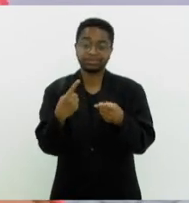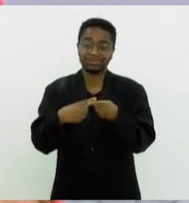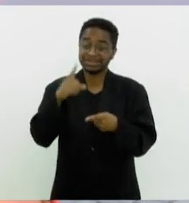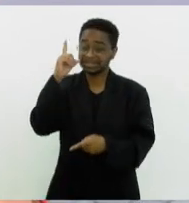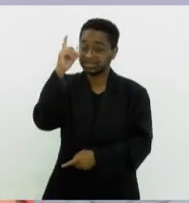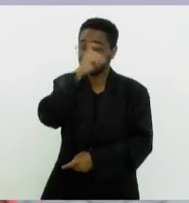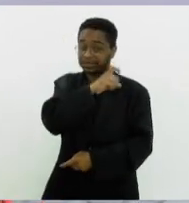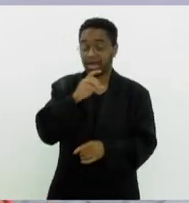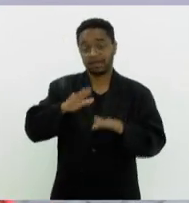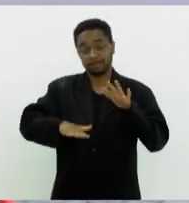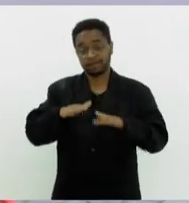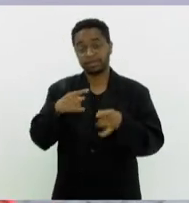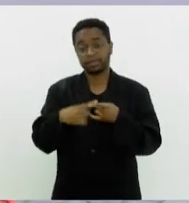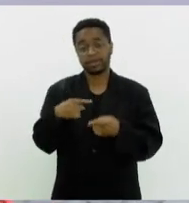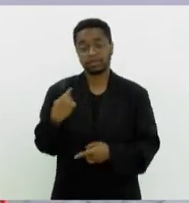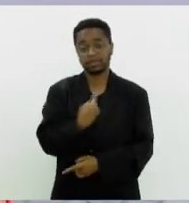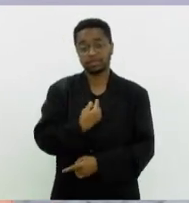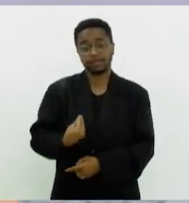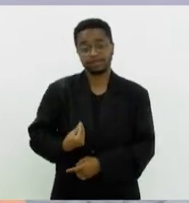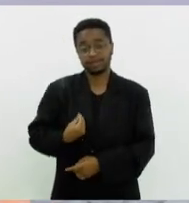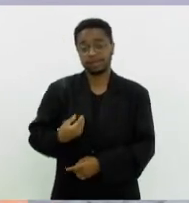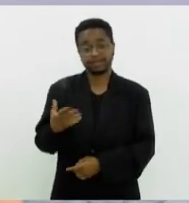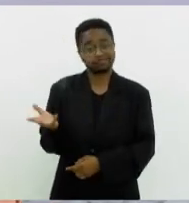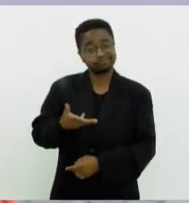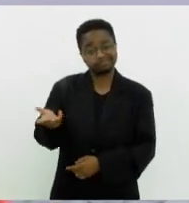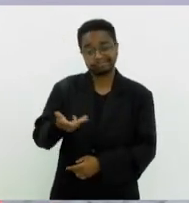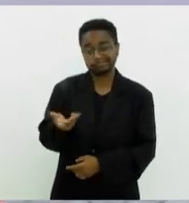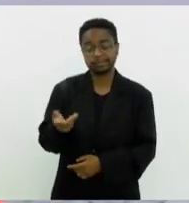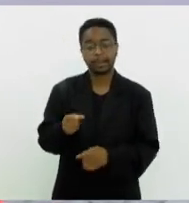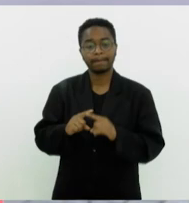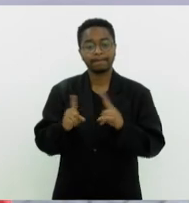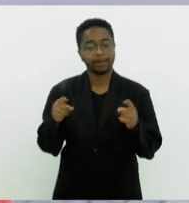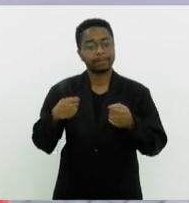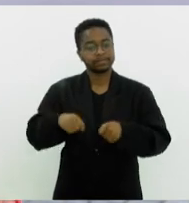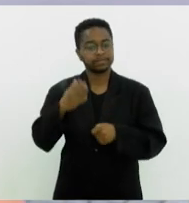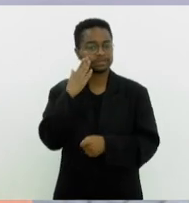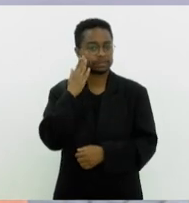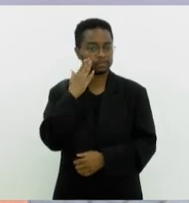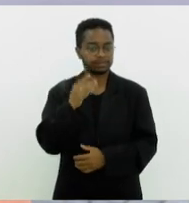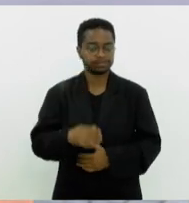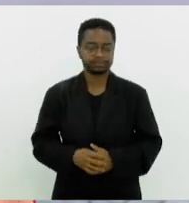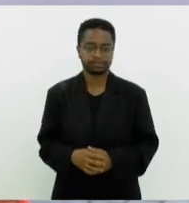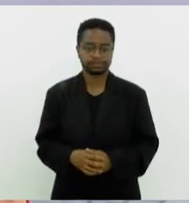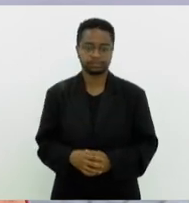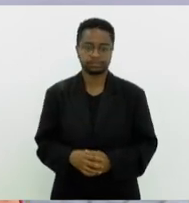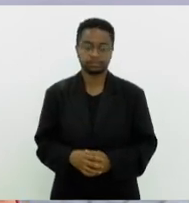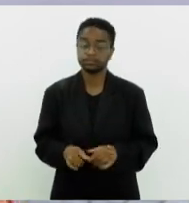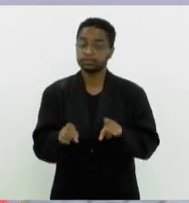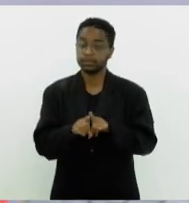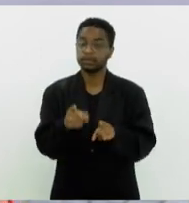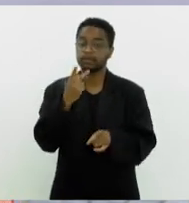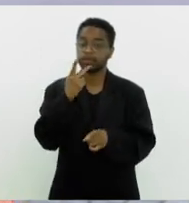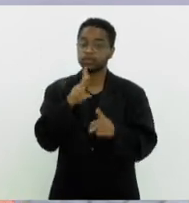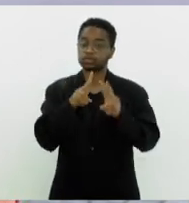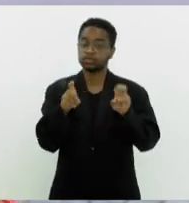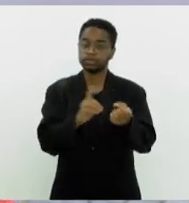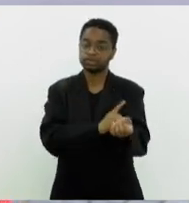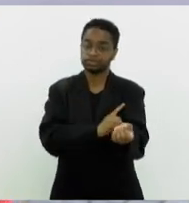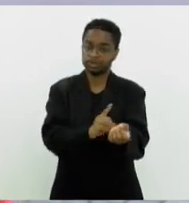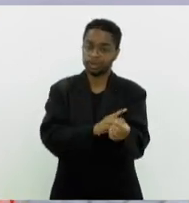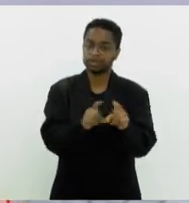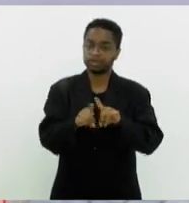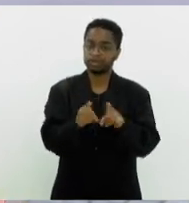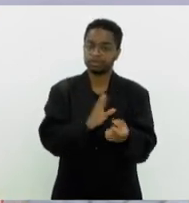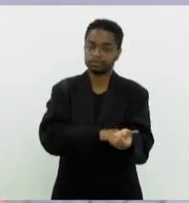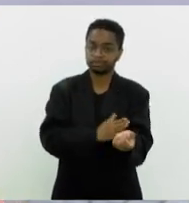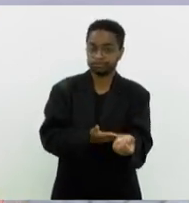às vezes, porque a gente vive numa vida muito atribulada, mas a gente tem que saber. E a gente falou de diabetes e hipertensão, né?